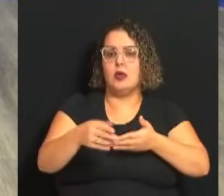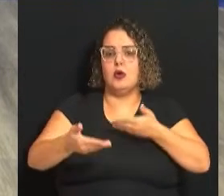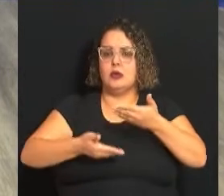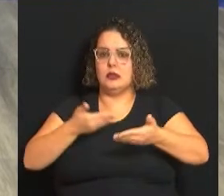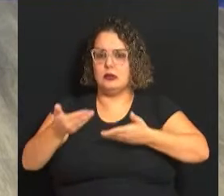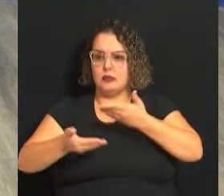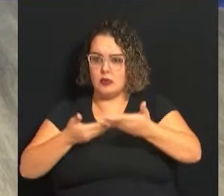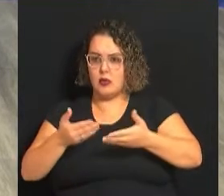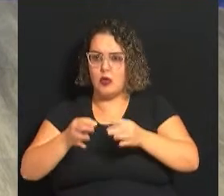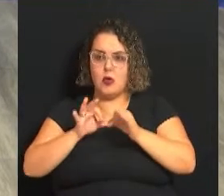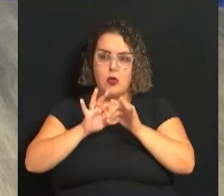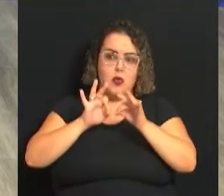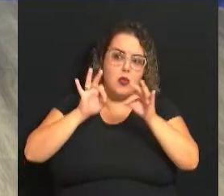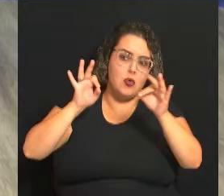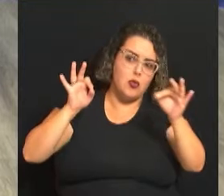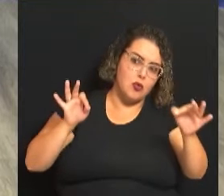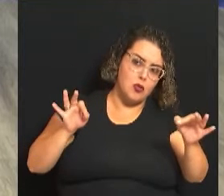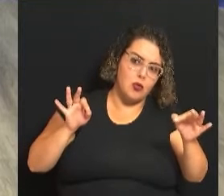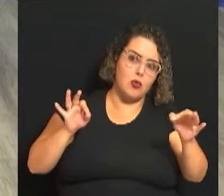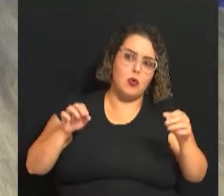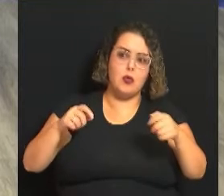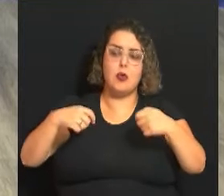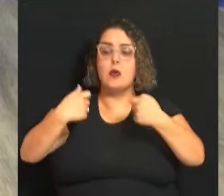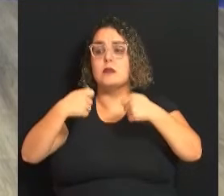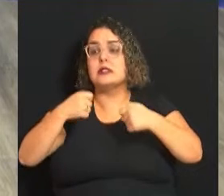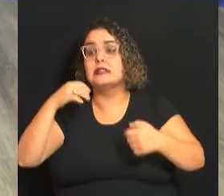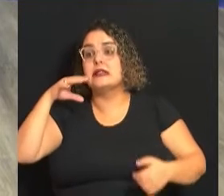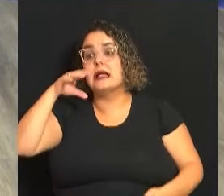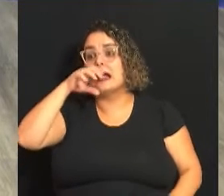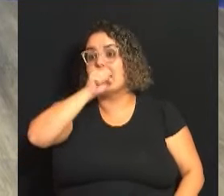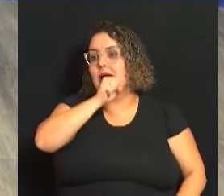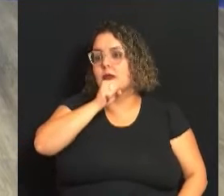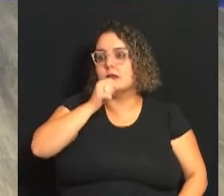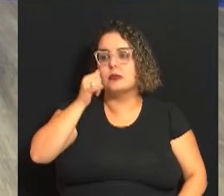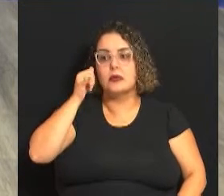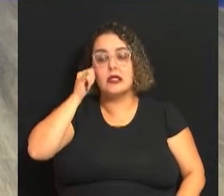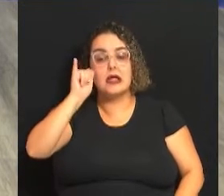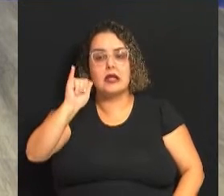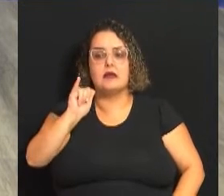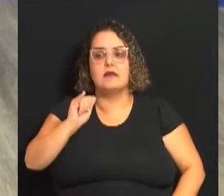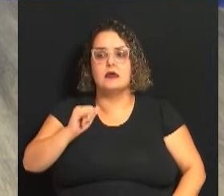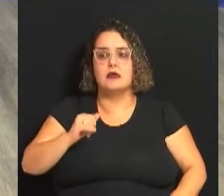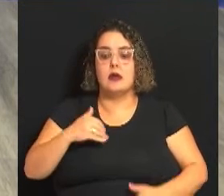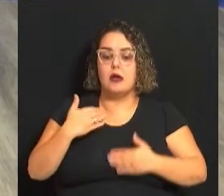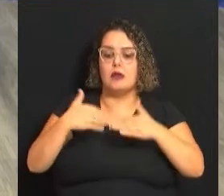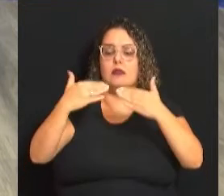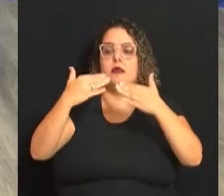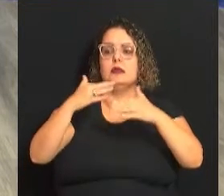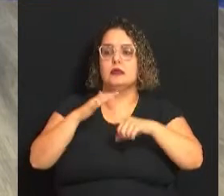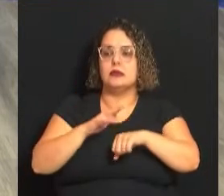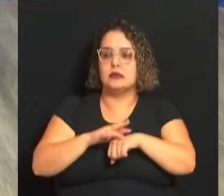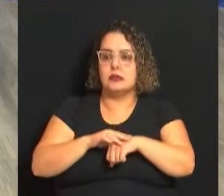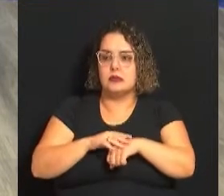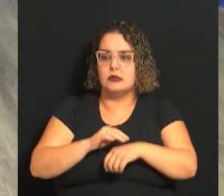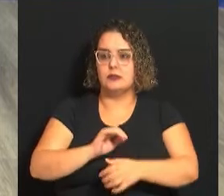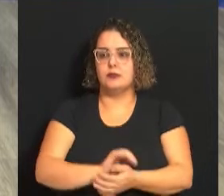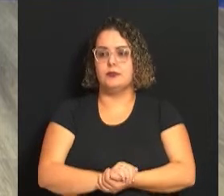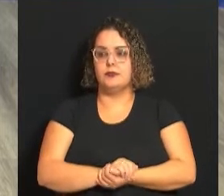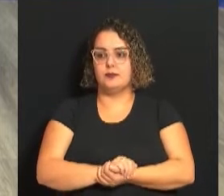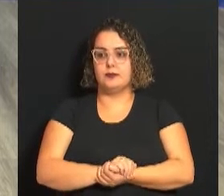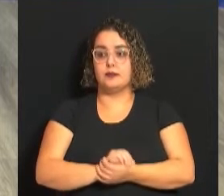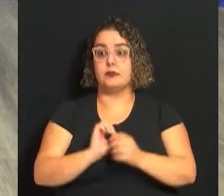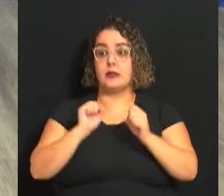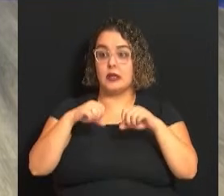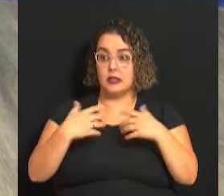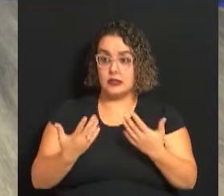ser longo ou precisa ser algo muito rápido, até para evitar a evolução dessa doença? Sim.